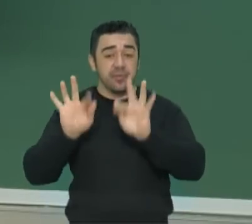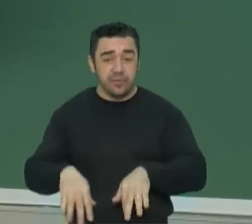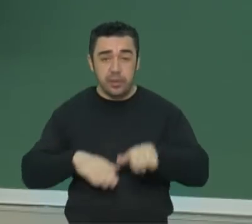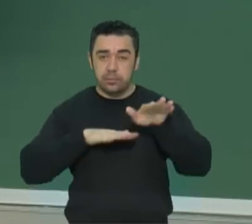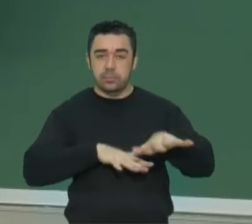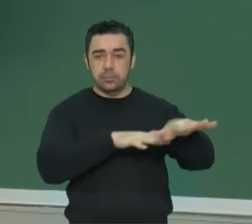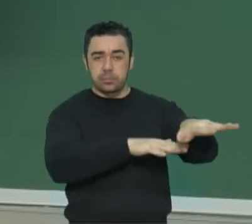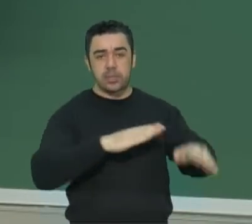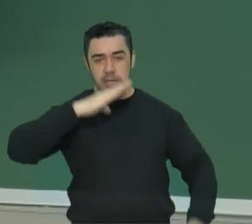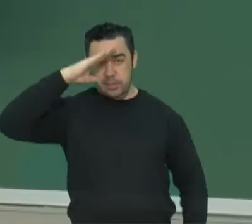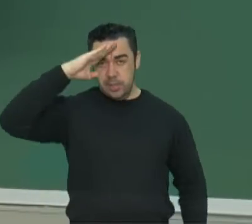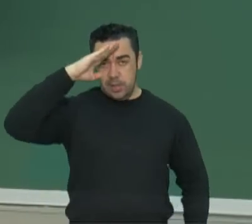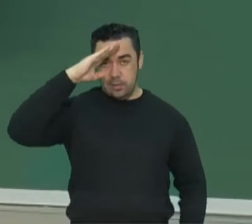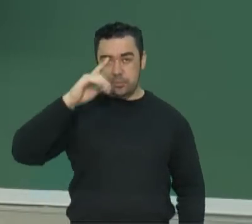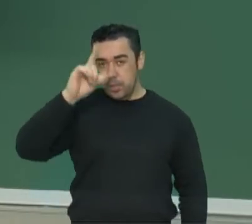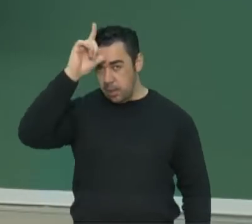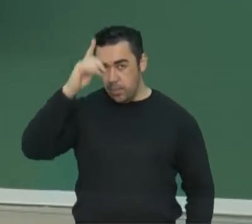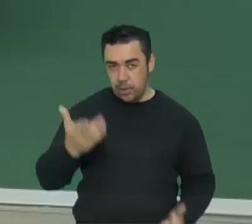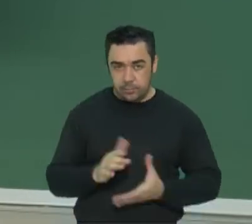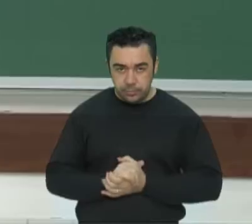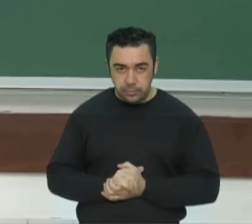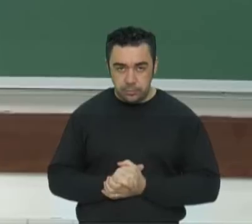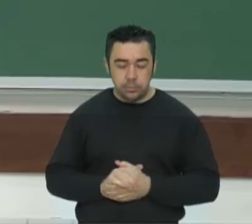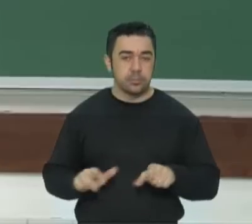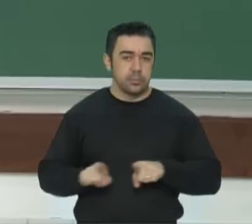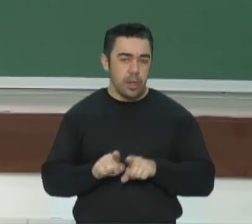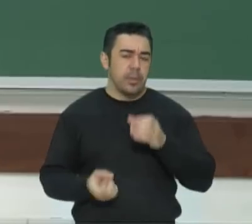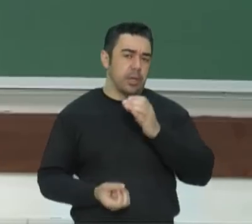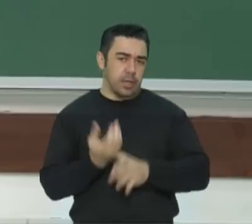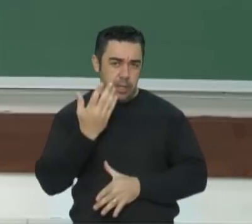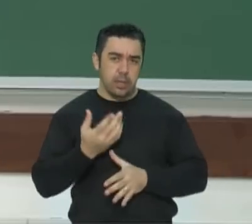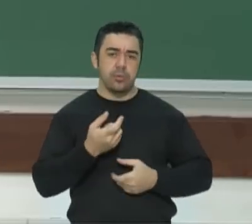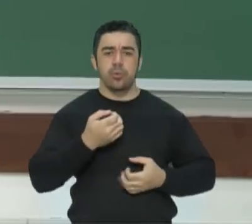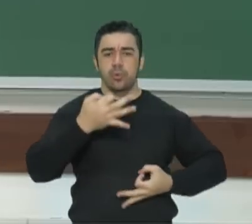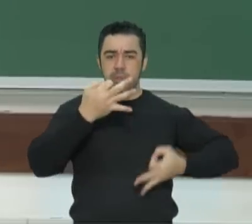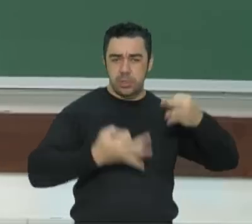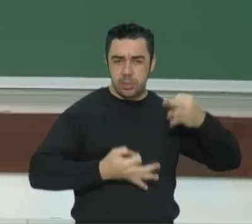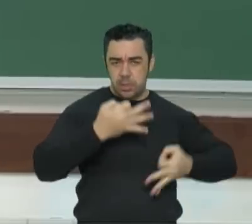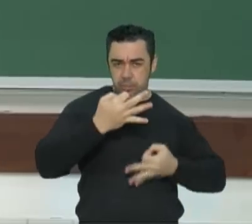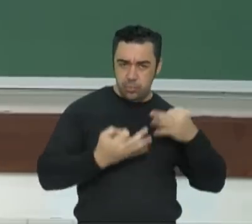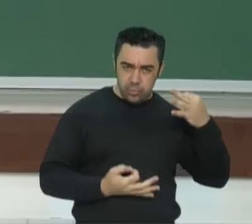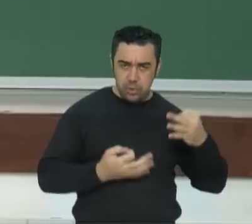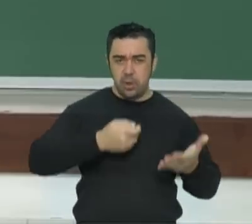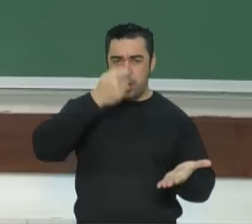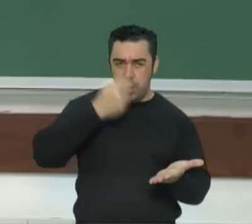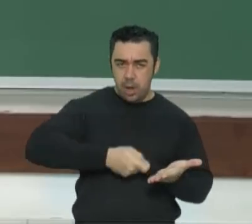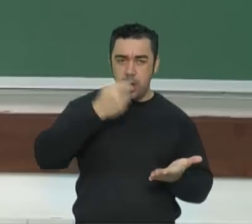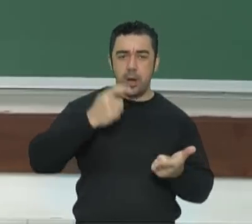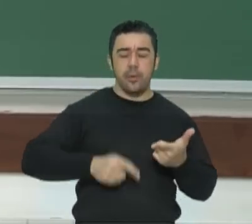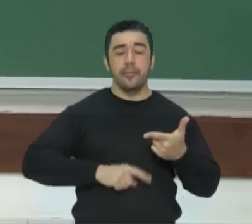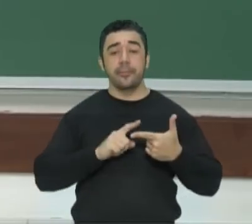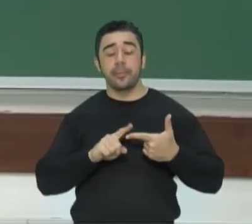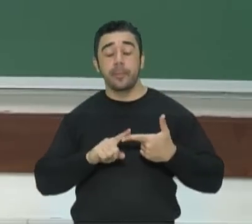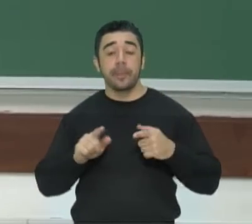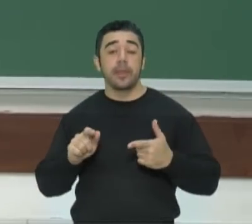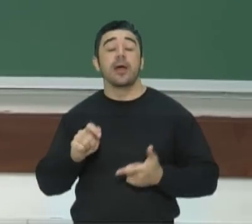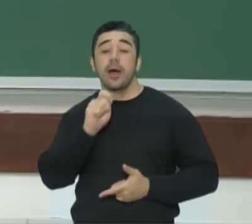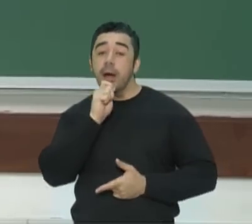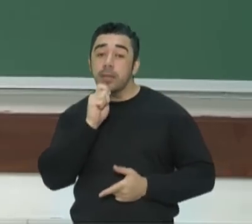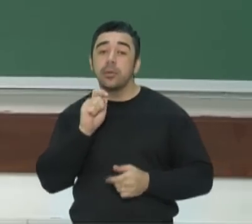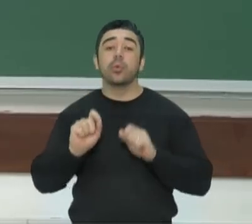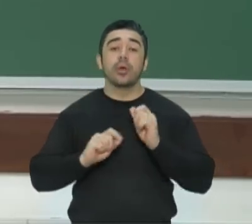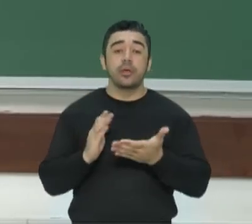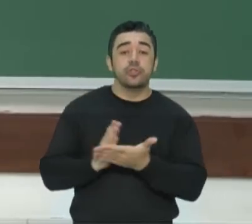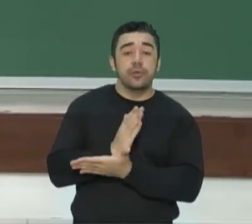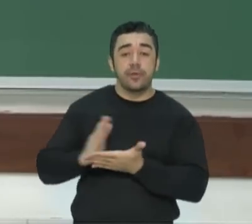Alemanha. Decidiu-se, além da criação do Tribunal de Nuremberg e outras coisas, ainda a divisão